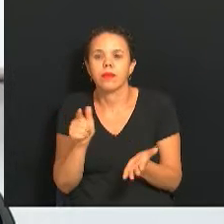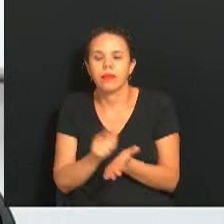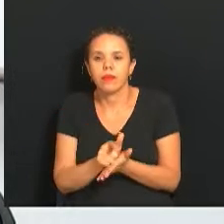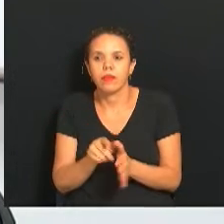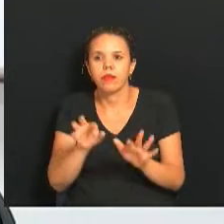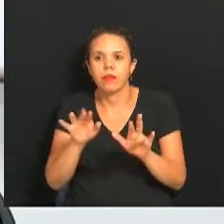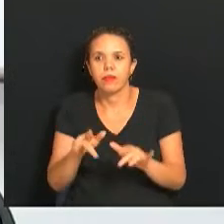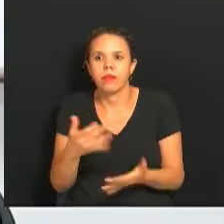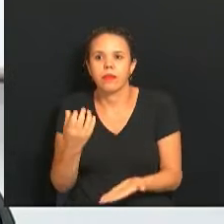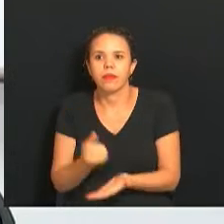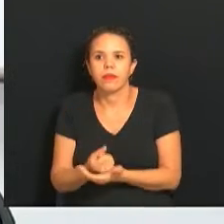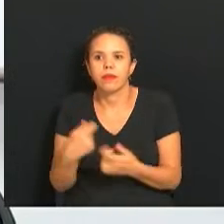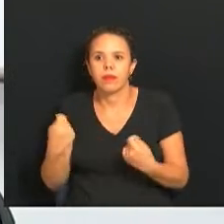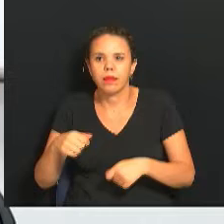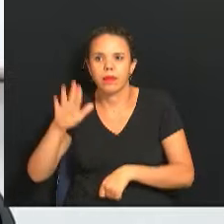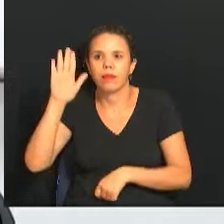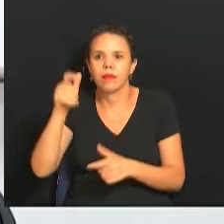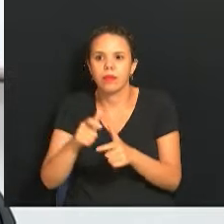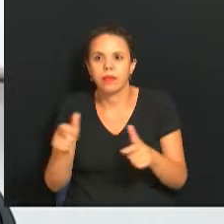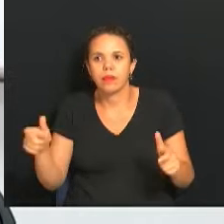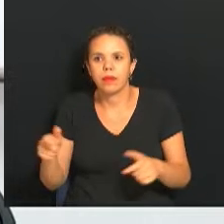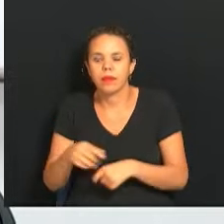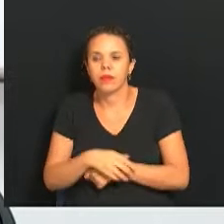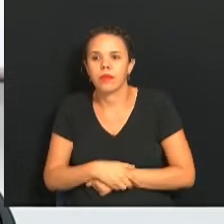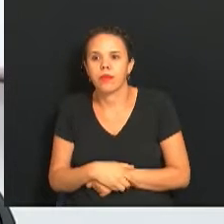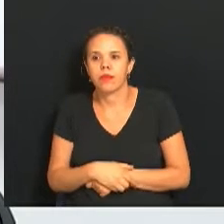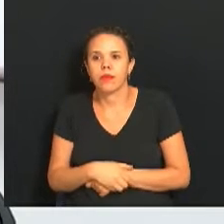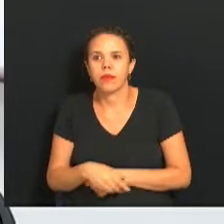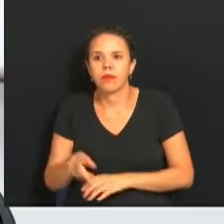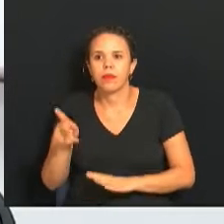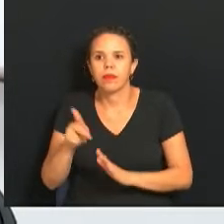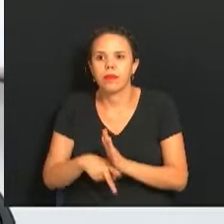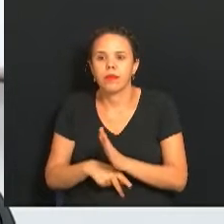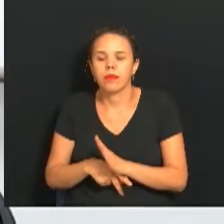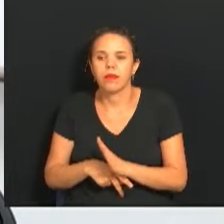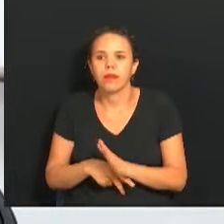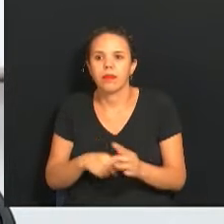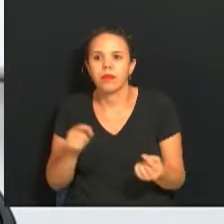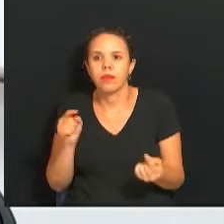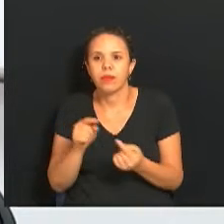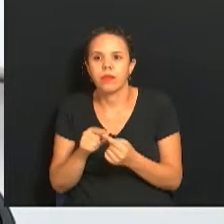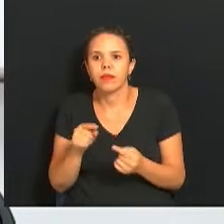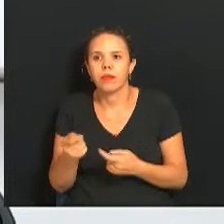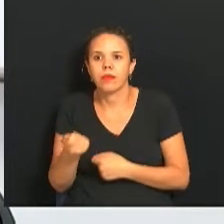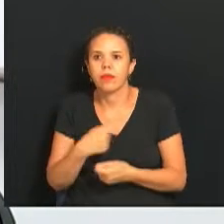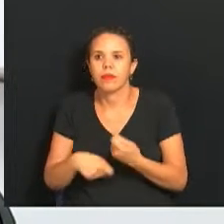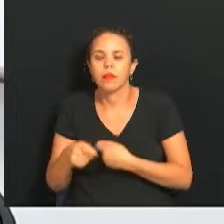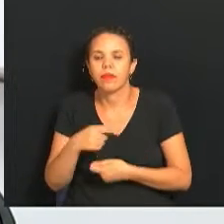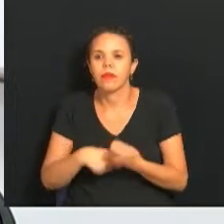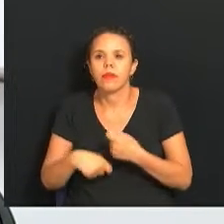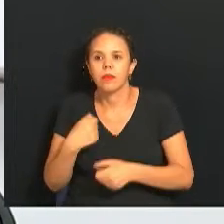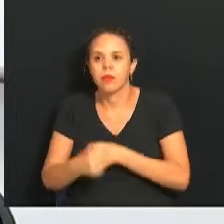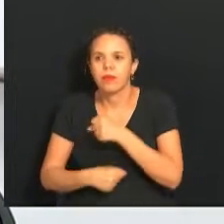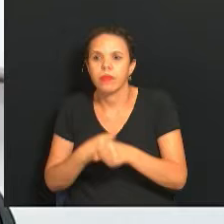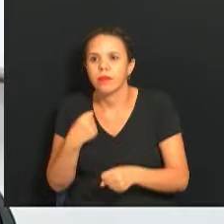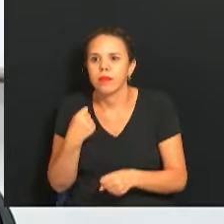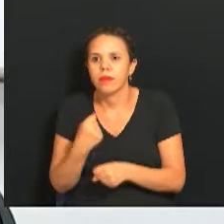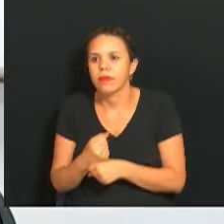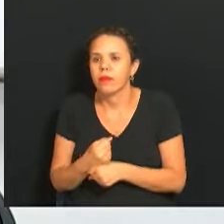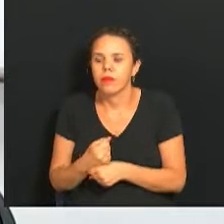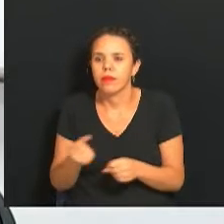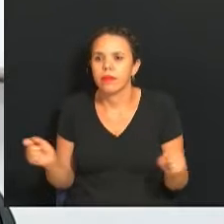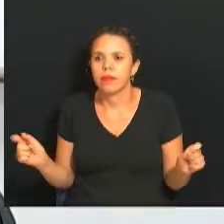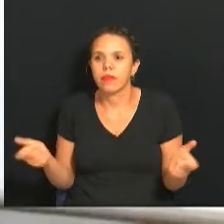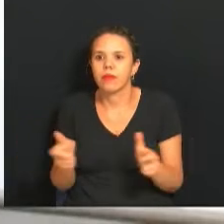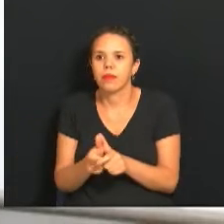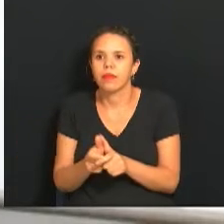hoje, mas é preciso avançar muito mais. Então, esse projeto propõe metas para a administração a cada ano e reduzindo esse